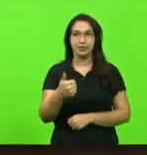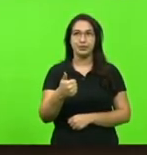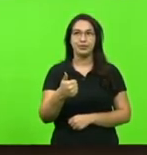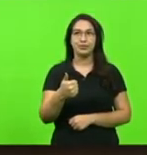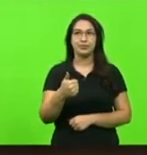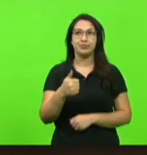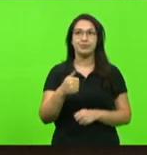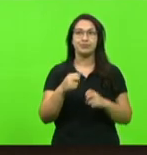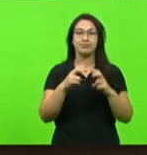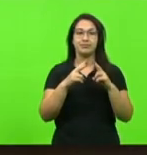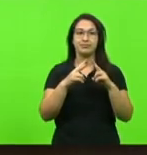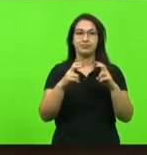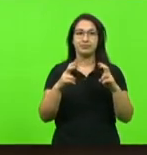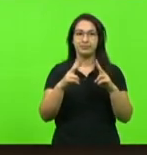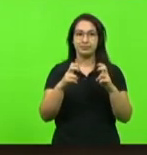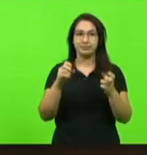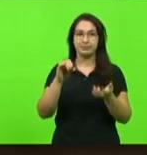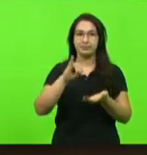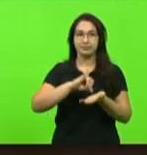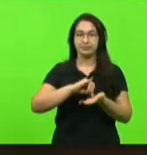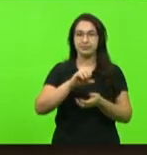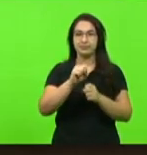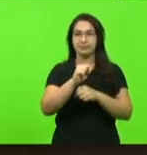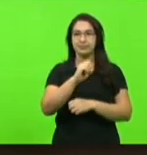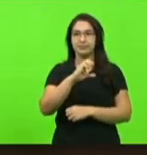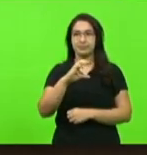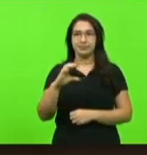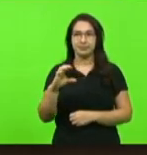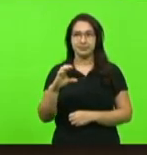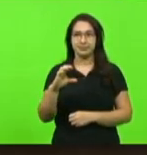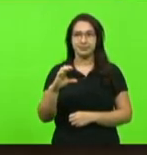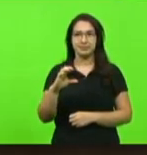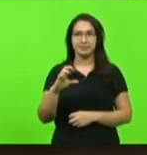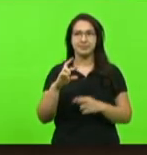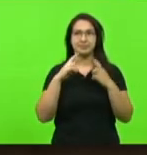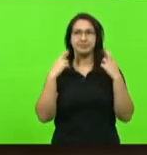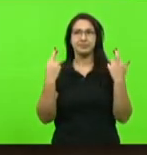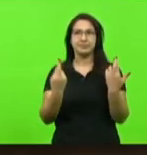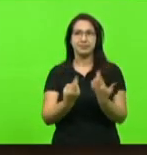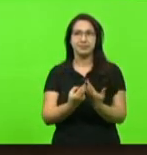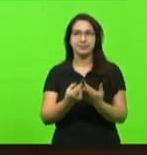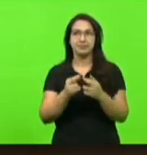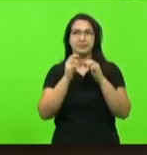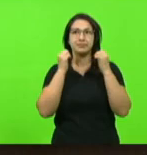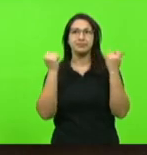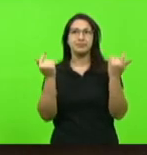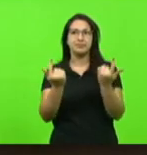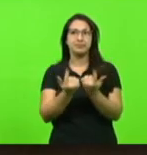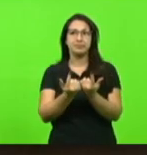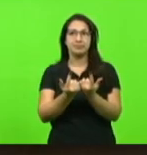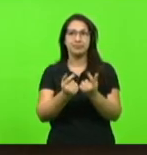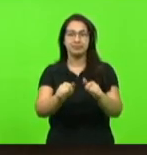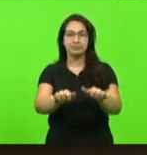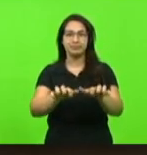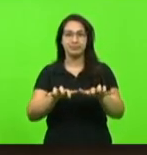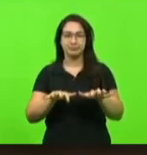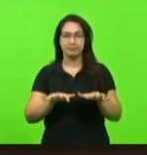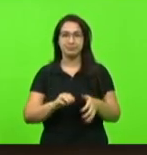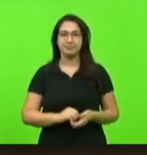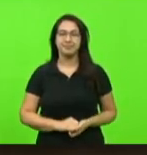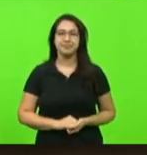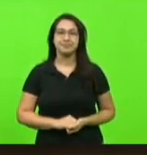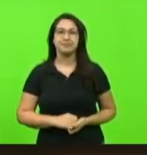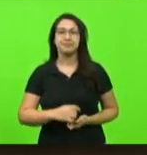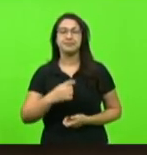Florianópolis, capital do Estado de Santa Catarina, reuniu-se a Assembleia Legislativa em sessão ordinária. Havendo